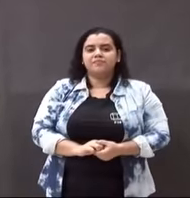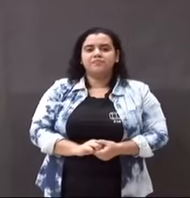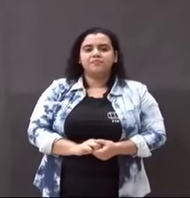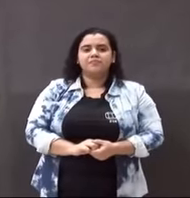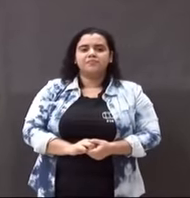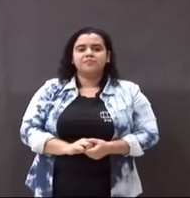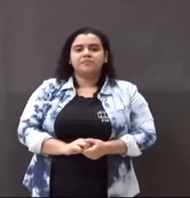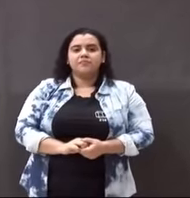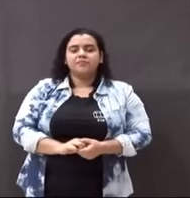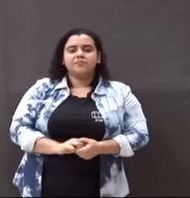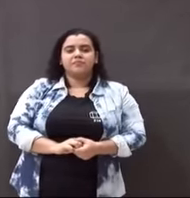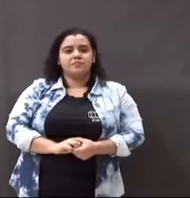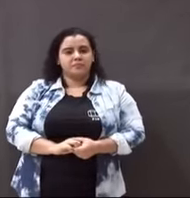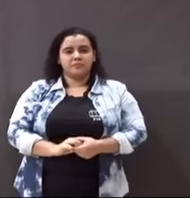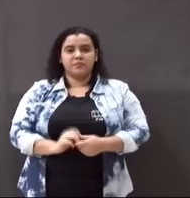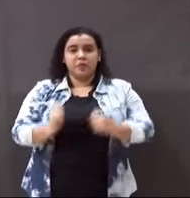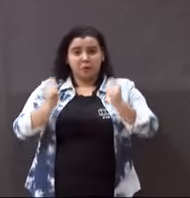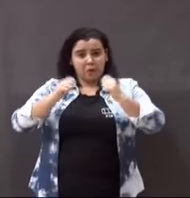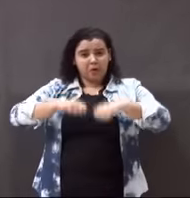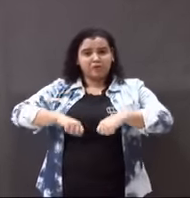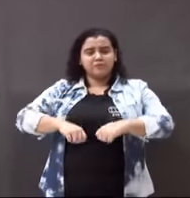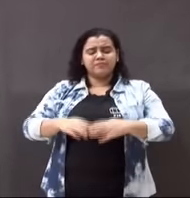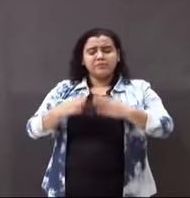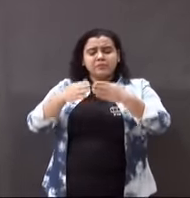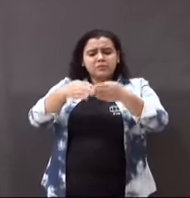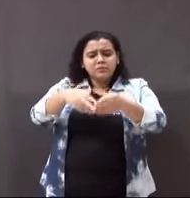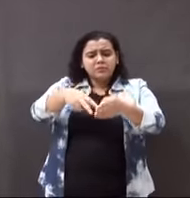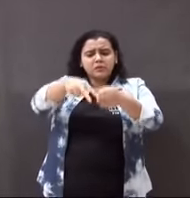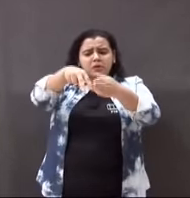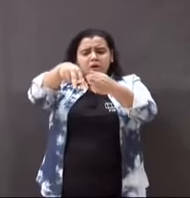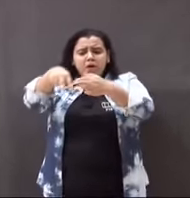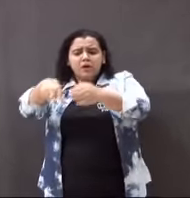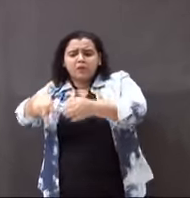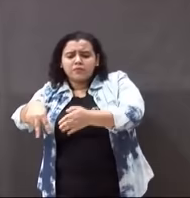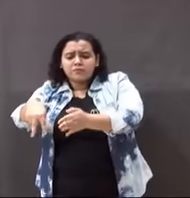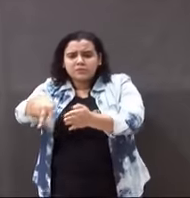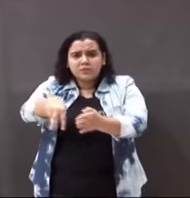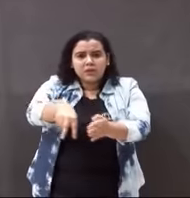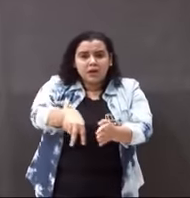me fazer afundar. Você viu o que você acabou de falar agora?